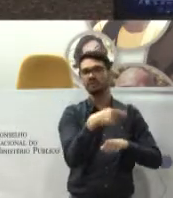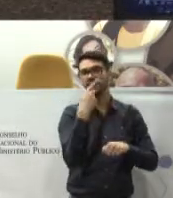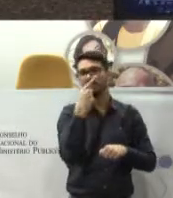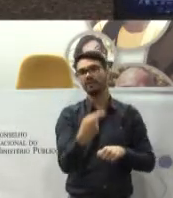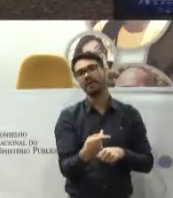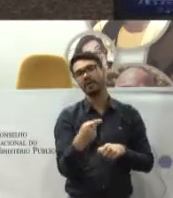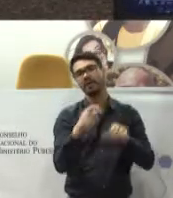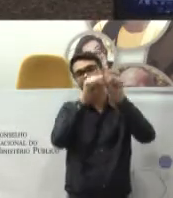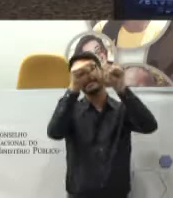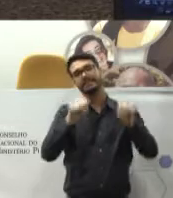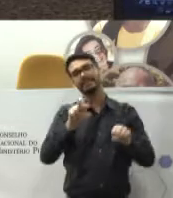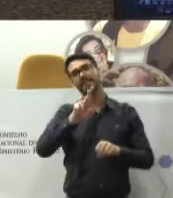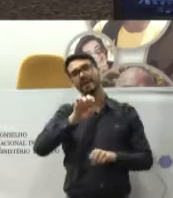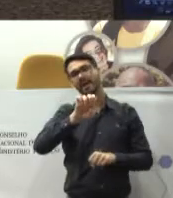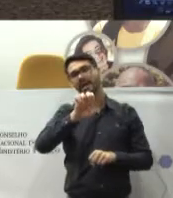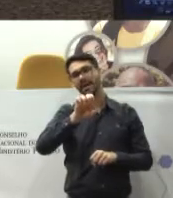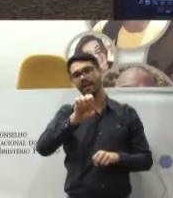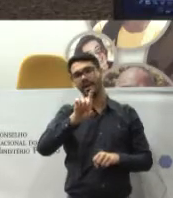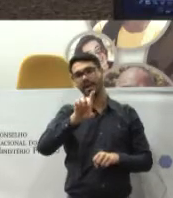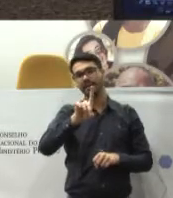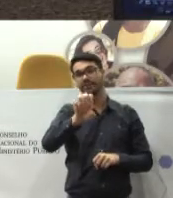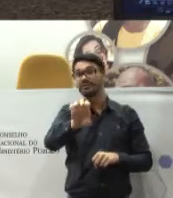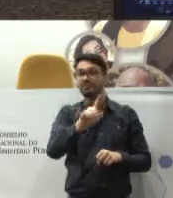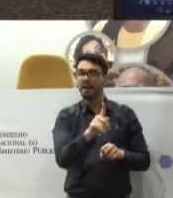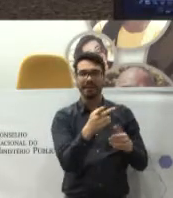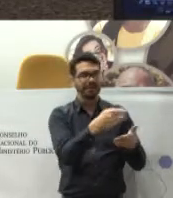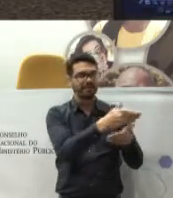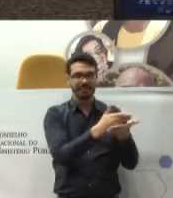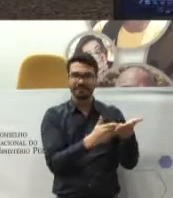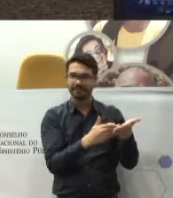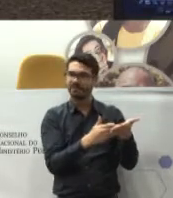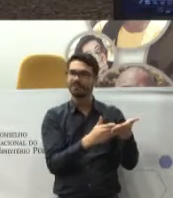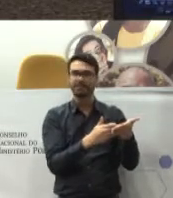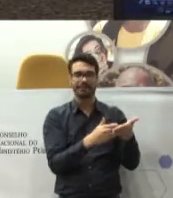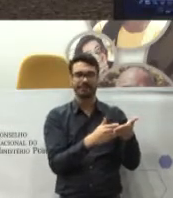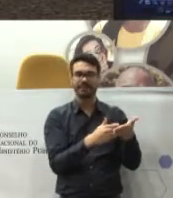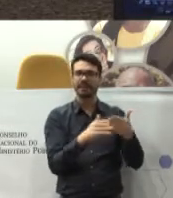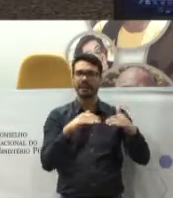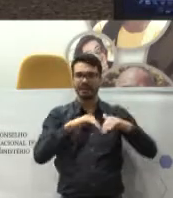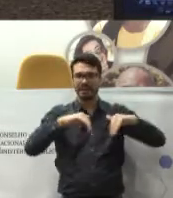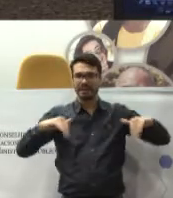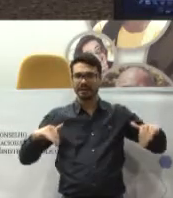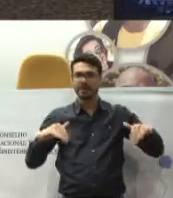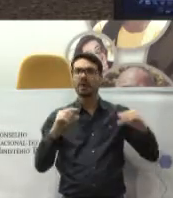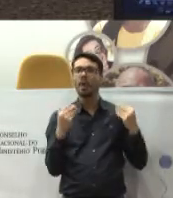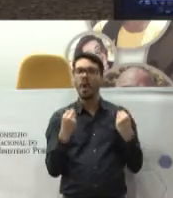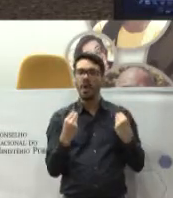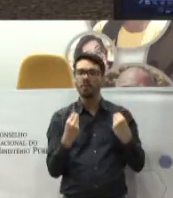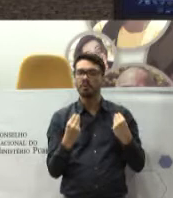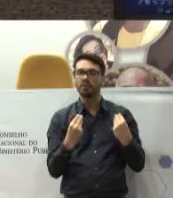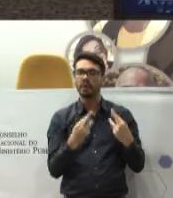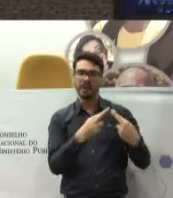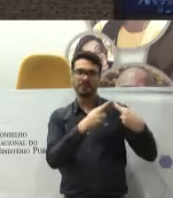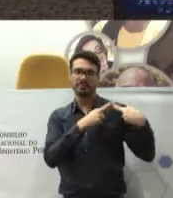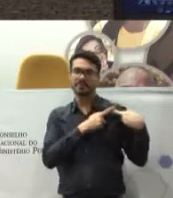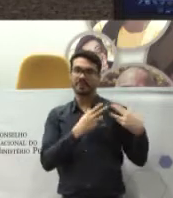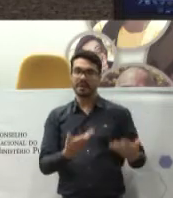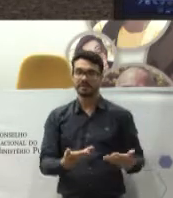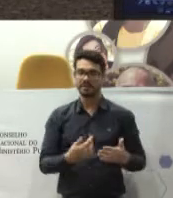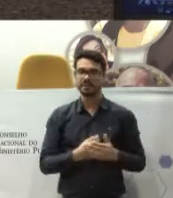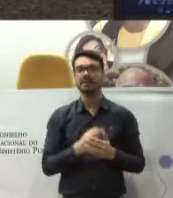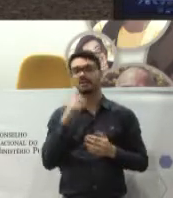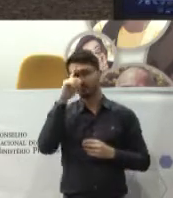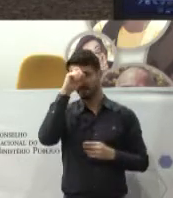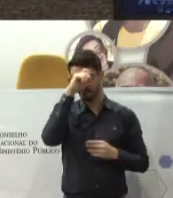Constituição Federal fraciona a solidariedade. Aí o questionamento que você faz, que a dificuldade que existe